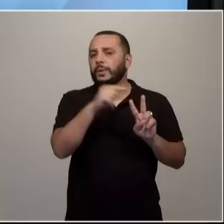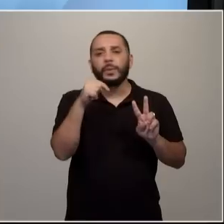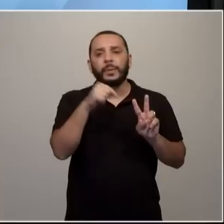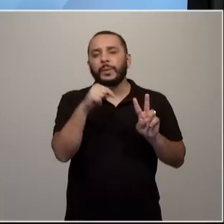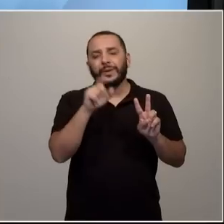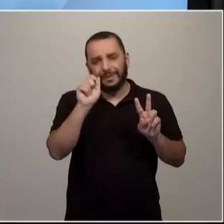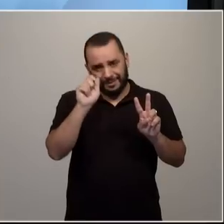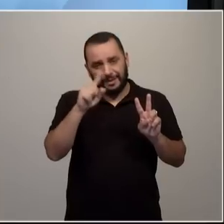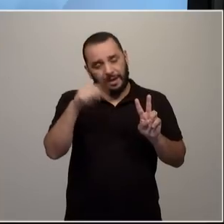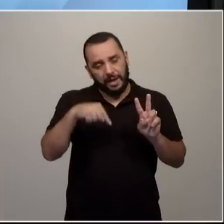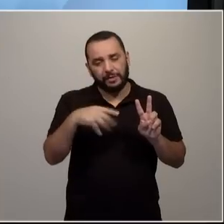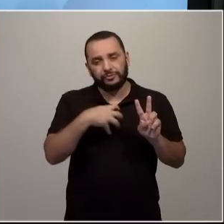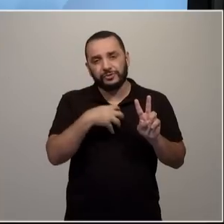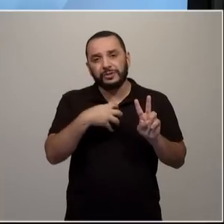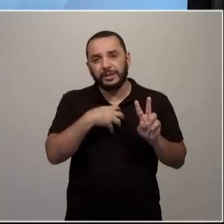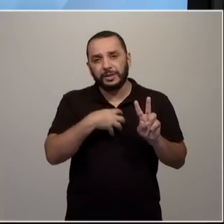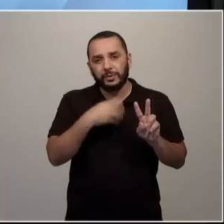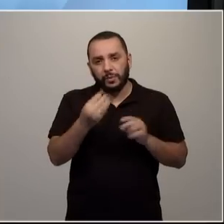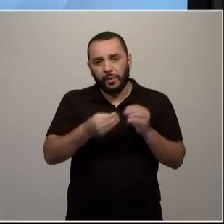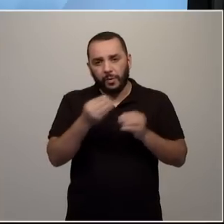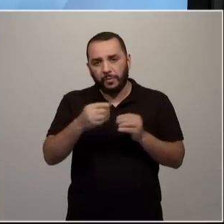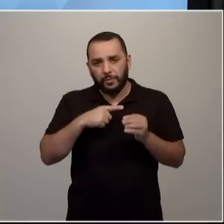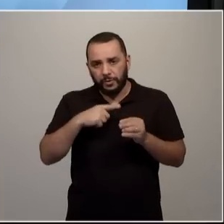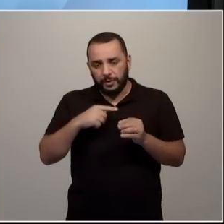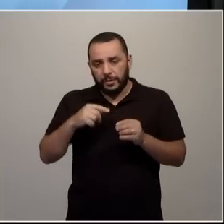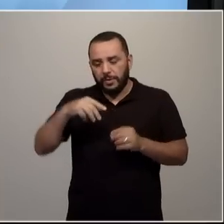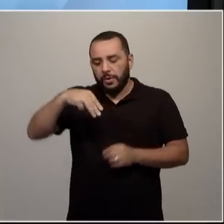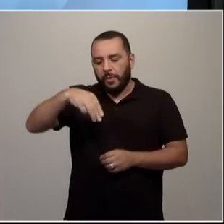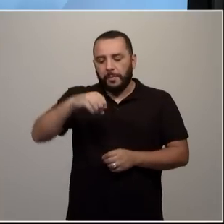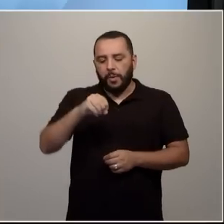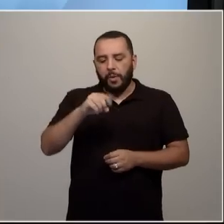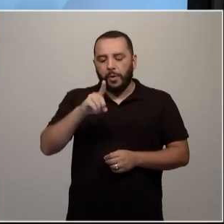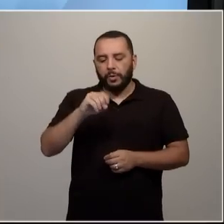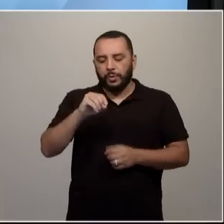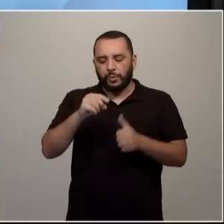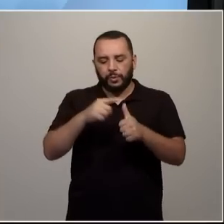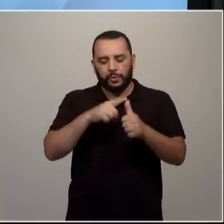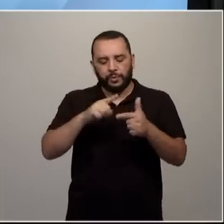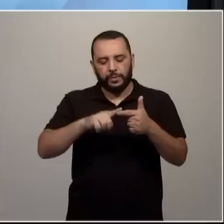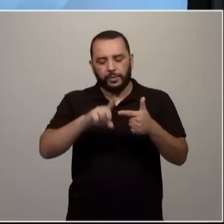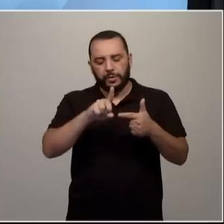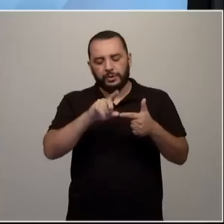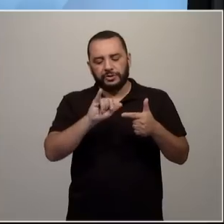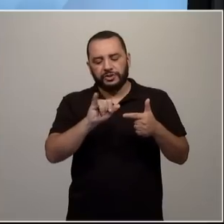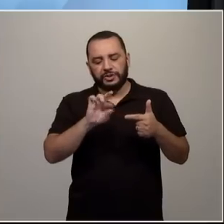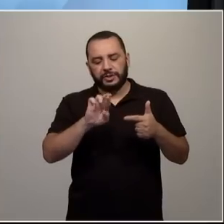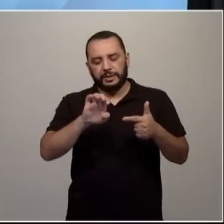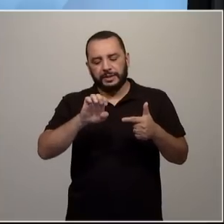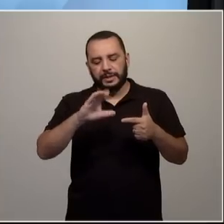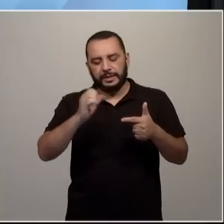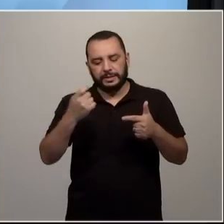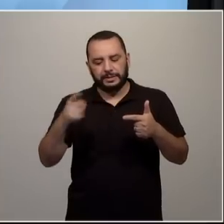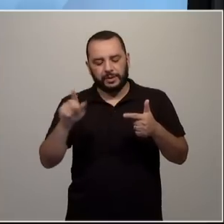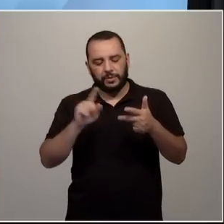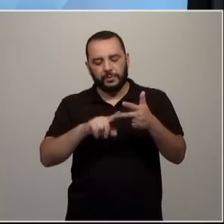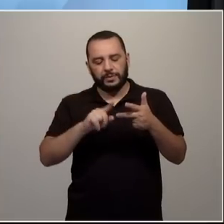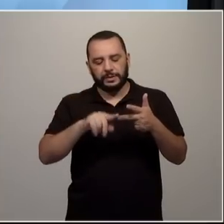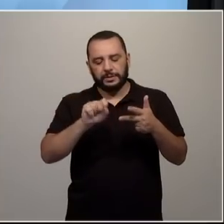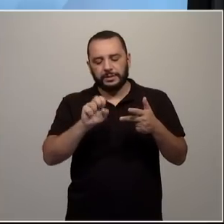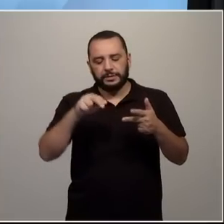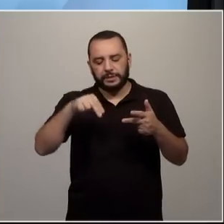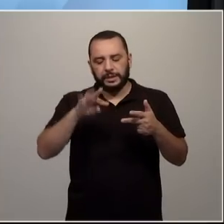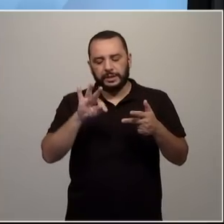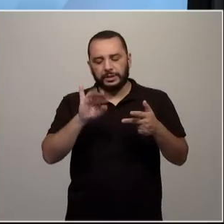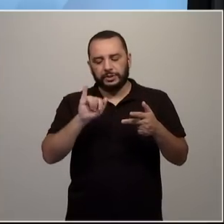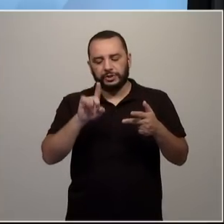caracterizada pelo módulo, direção e sentido. Vetor, a priori, ele não está aplicado em lugar nenhum. Mas para